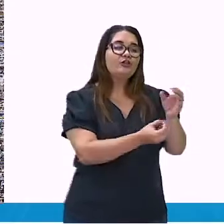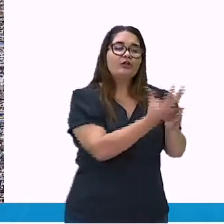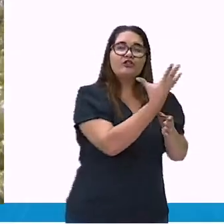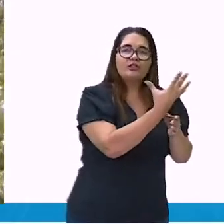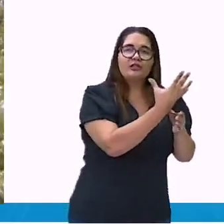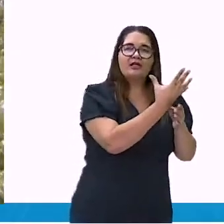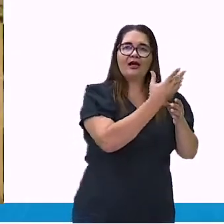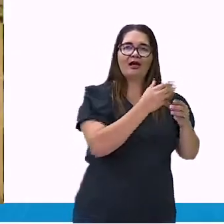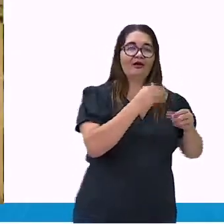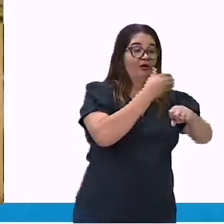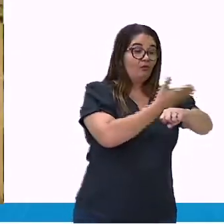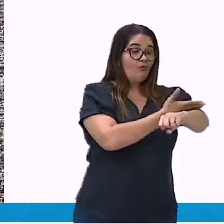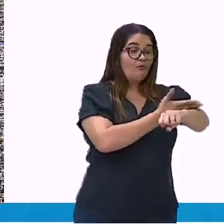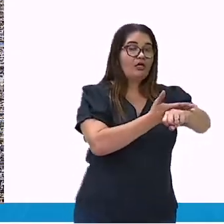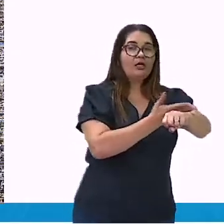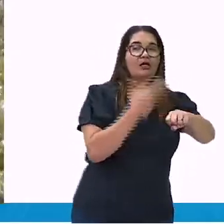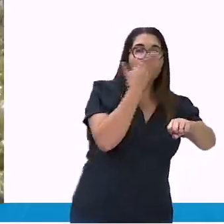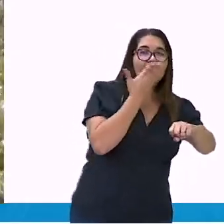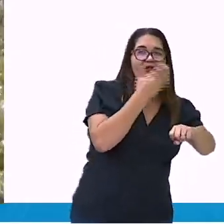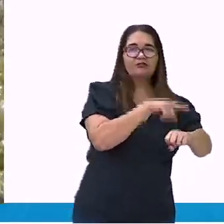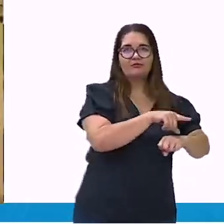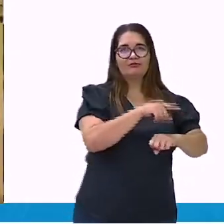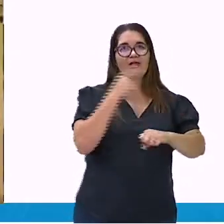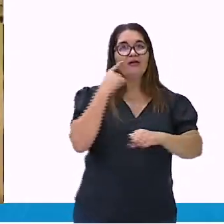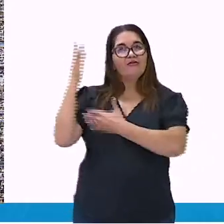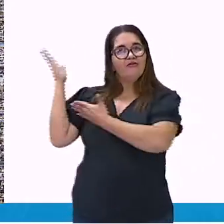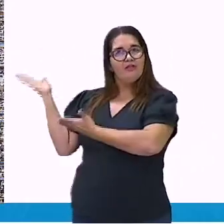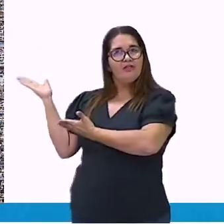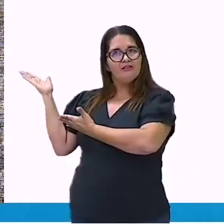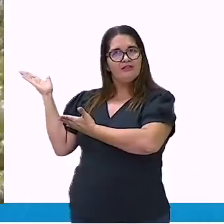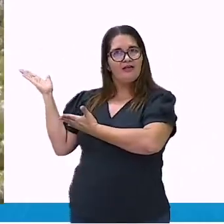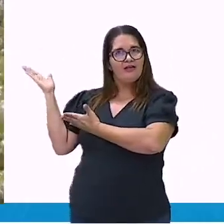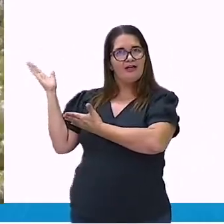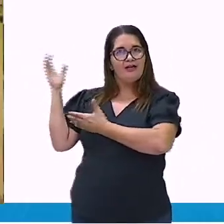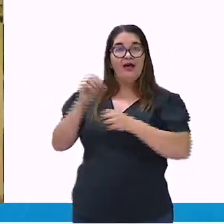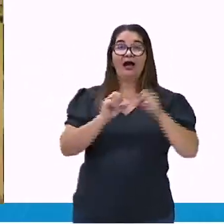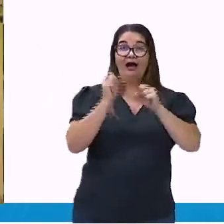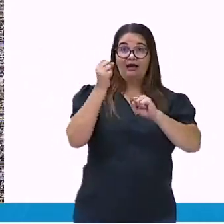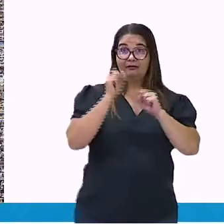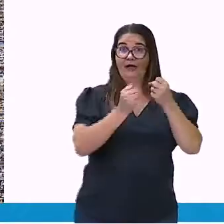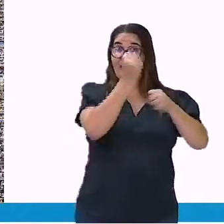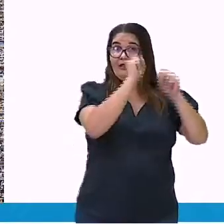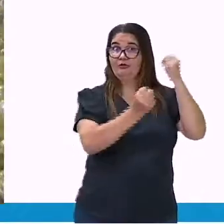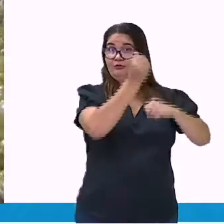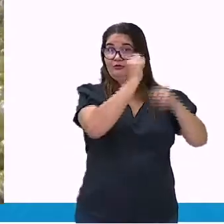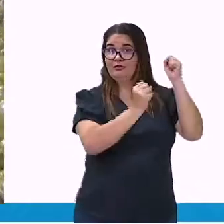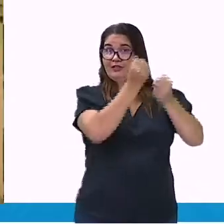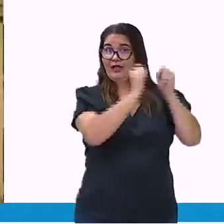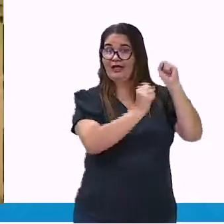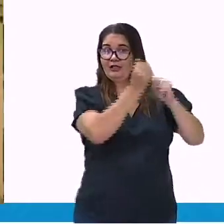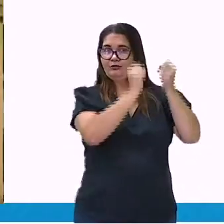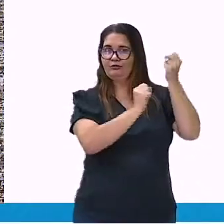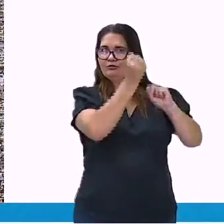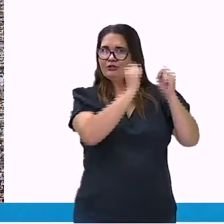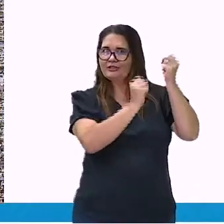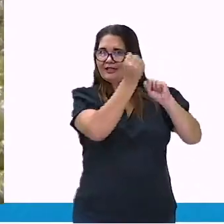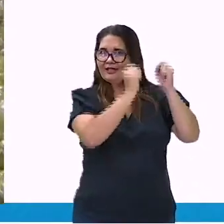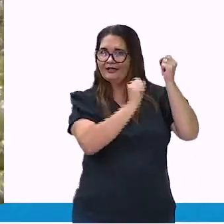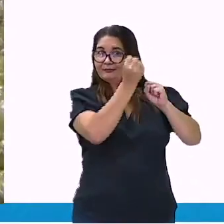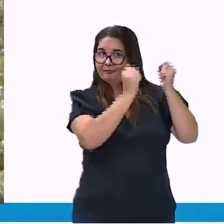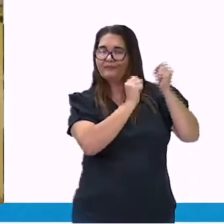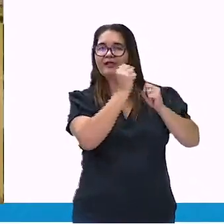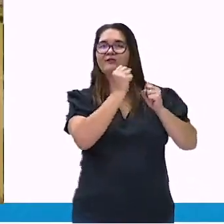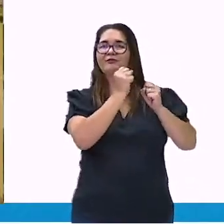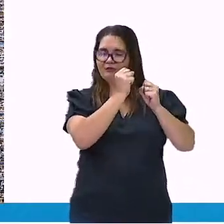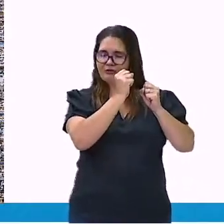com a neblina lá no alto, mas nós temos aqui, nós já tivemos, né, na verdade, uma